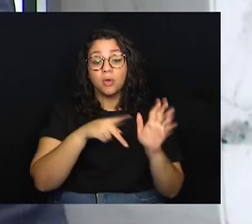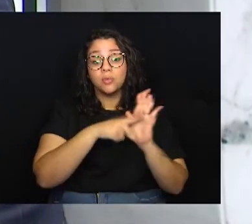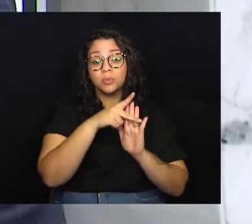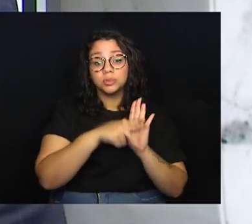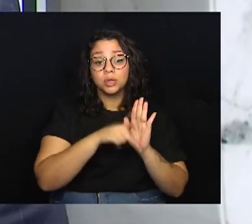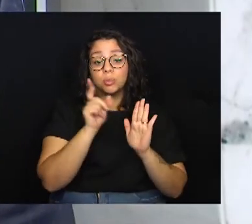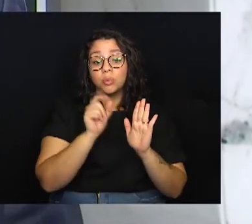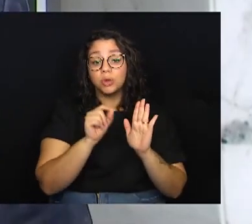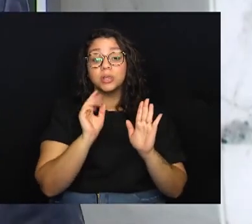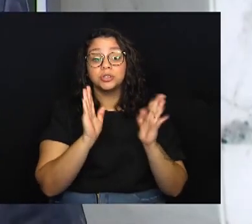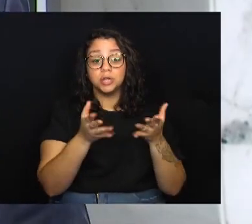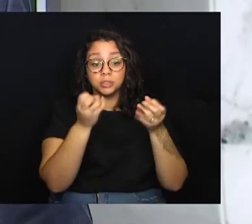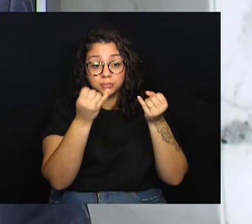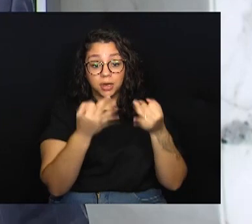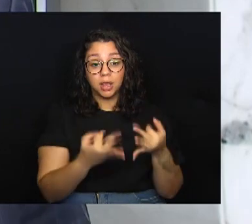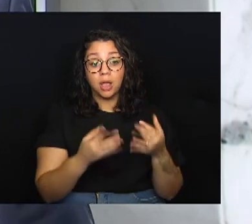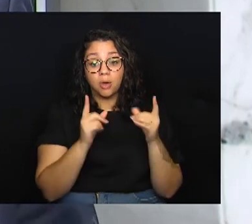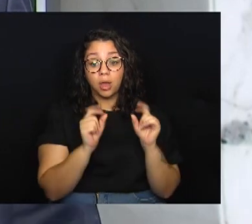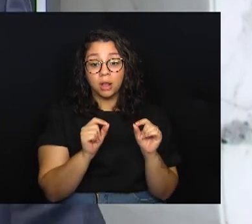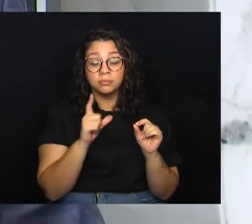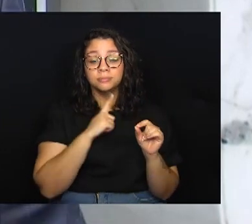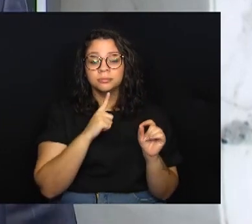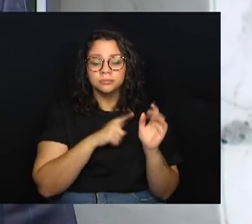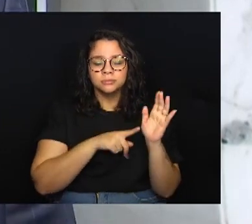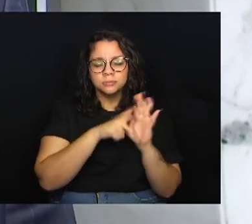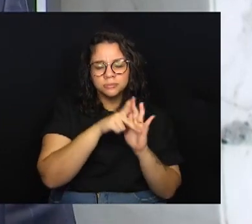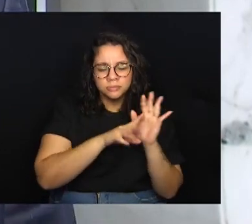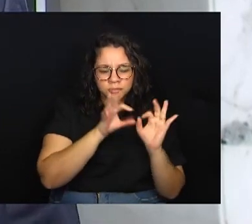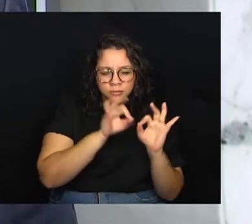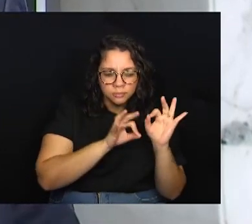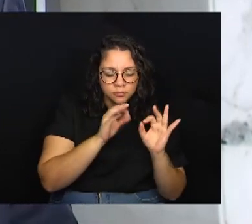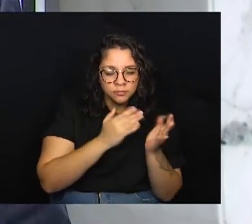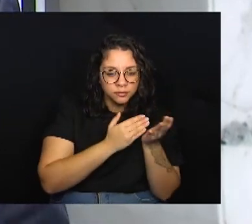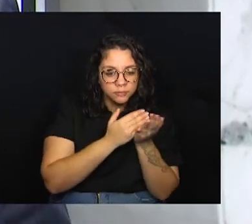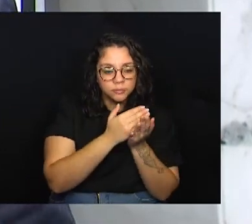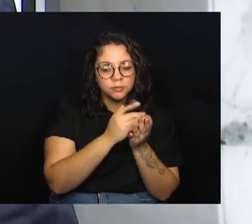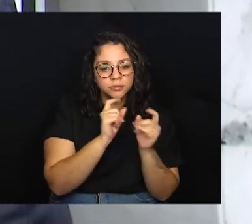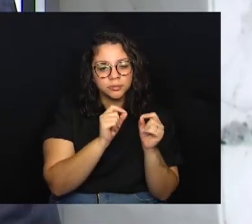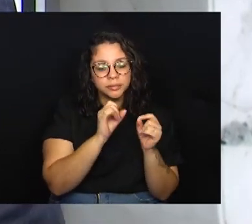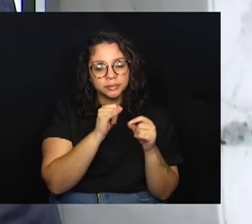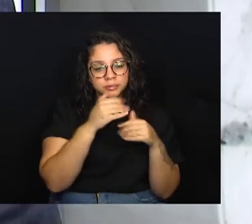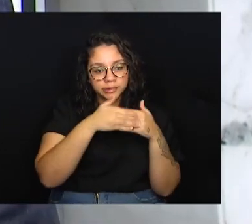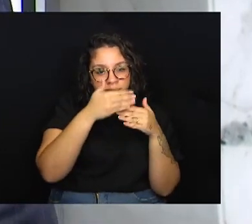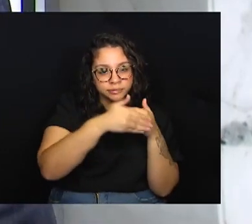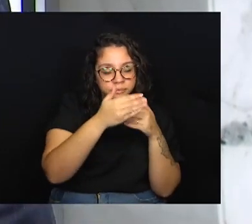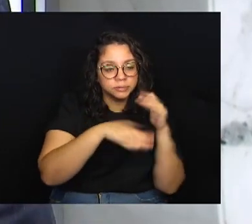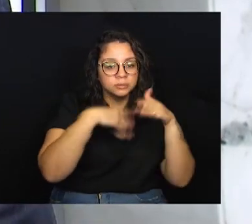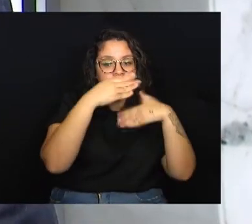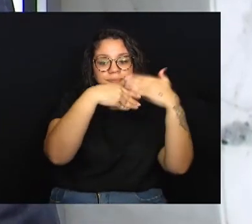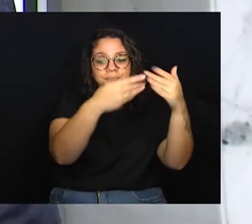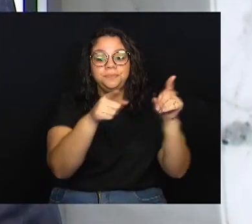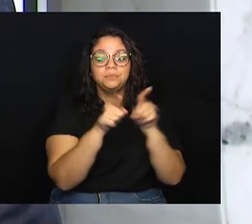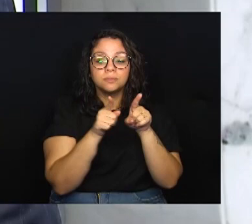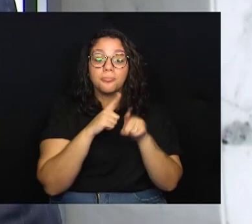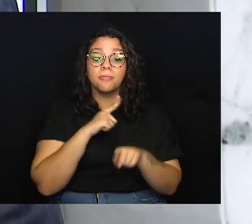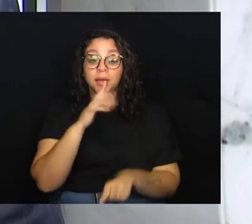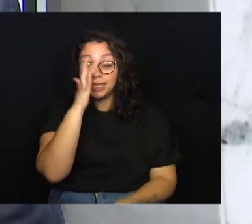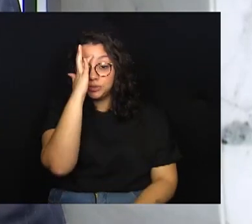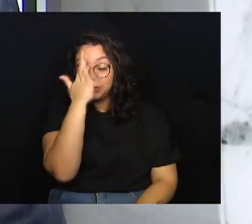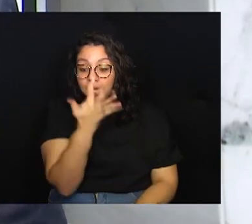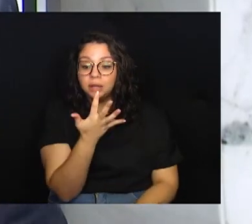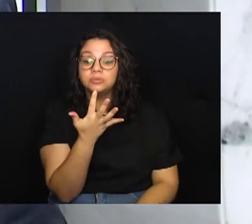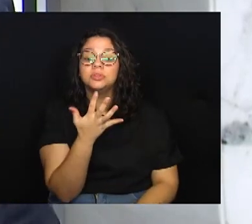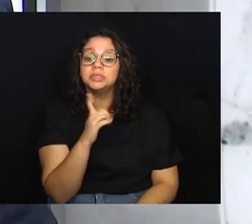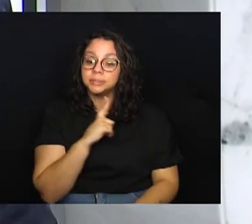como estavam explicando, fazer projetos iniciais, piloto, à medida que eles forem evoluindo, a gente for tendo resultado, a gente